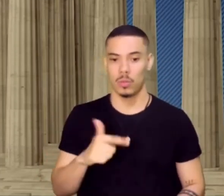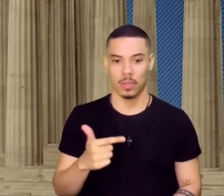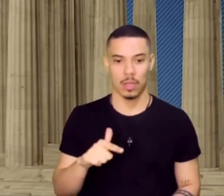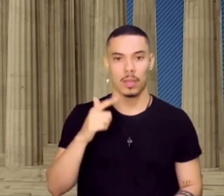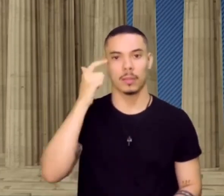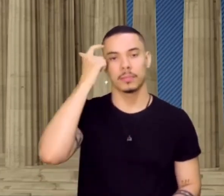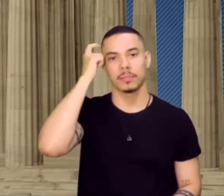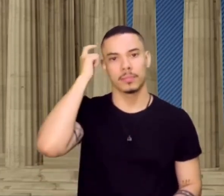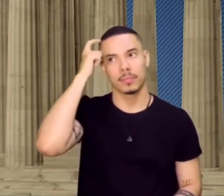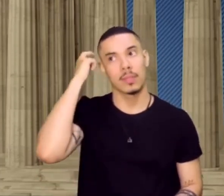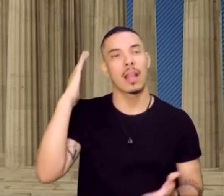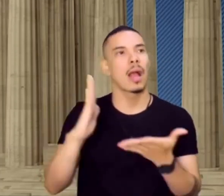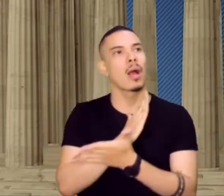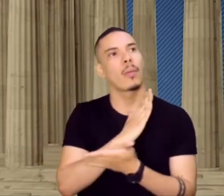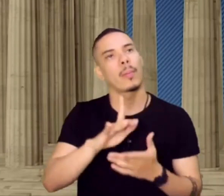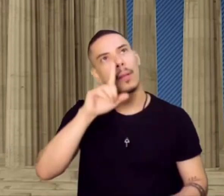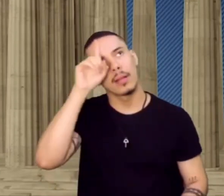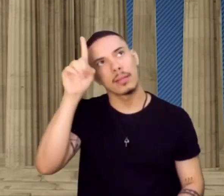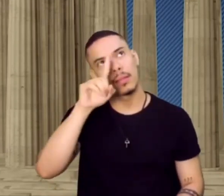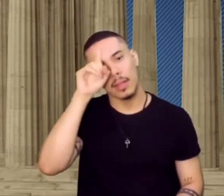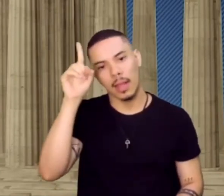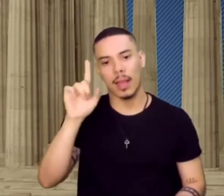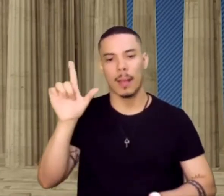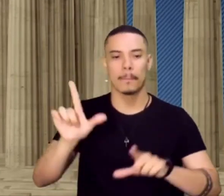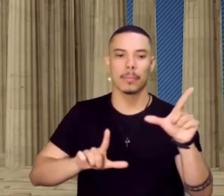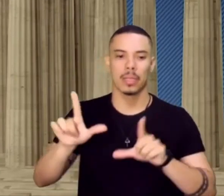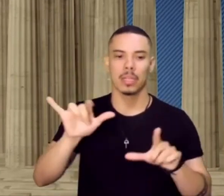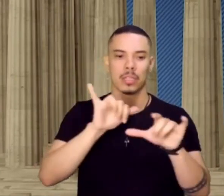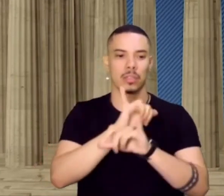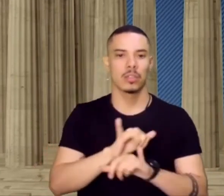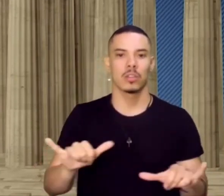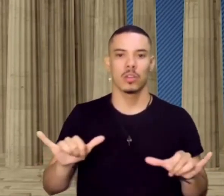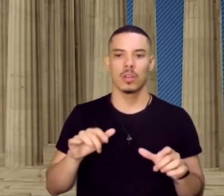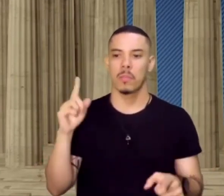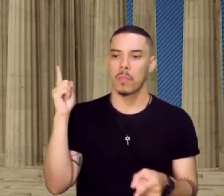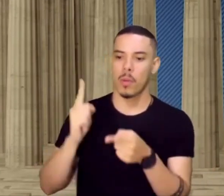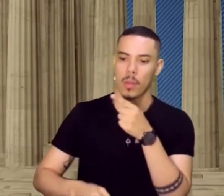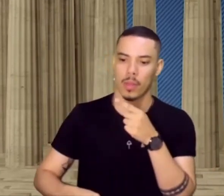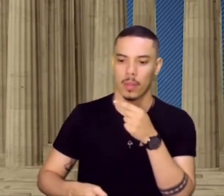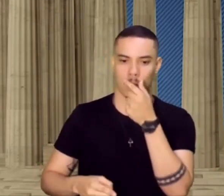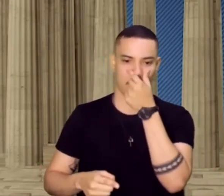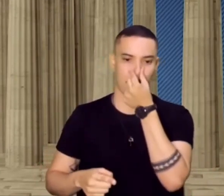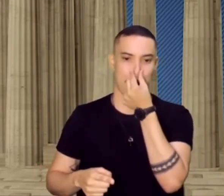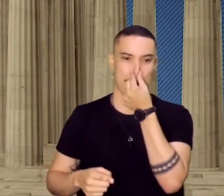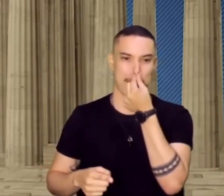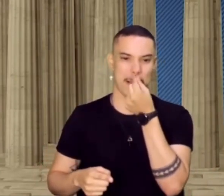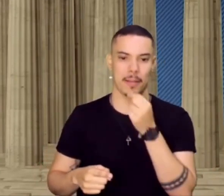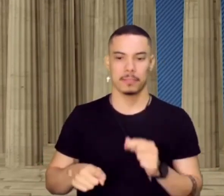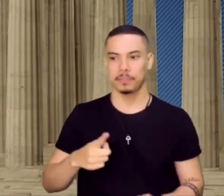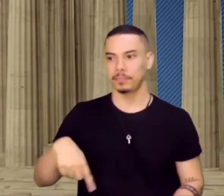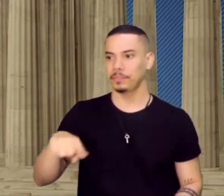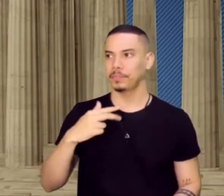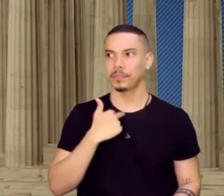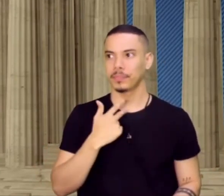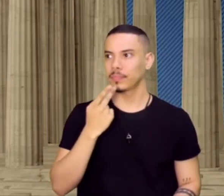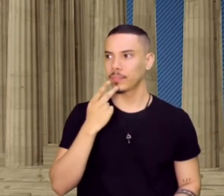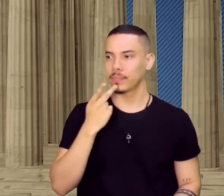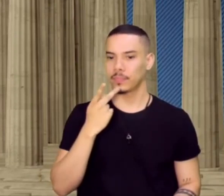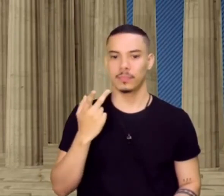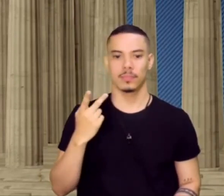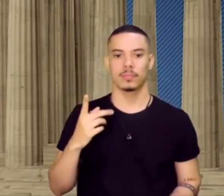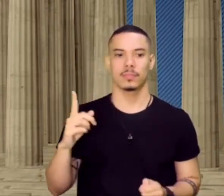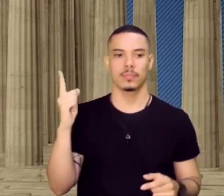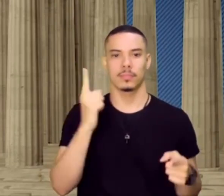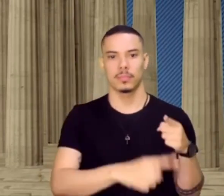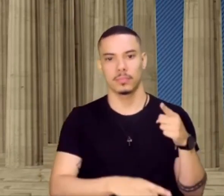censura alguns centros de mídias, proíbe os cidadãos de fazerem algo na esfera da